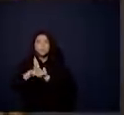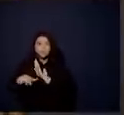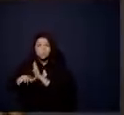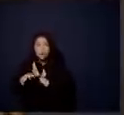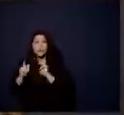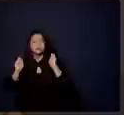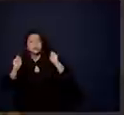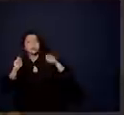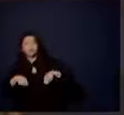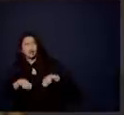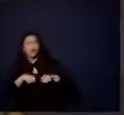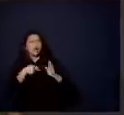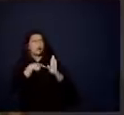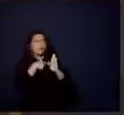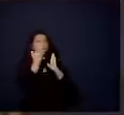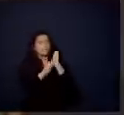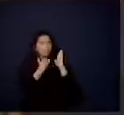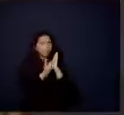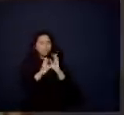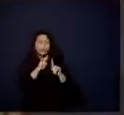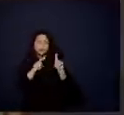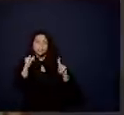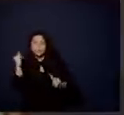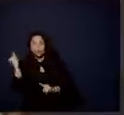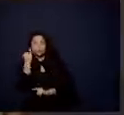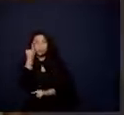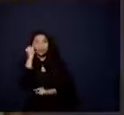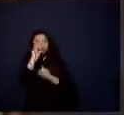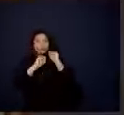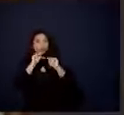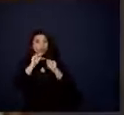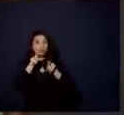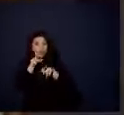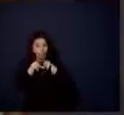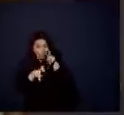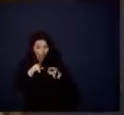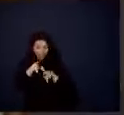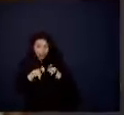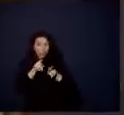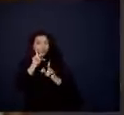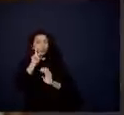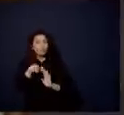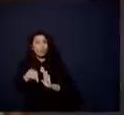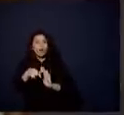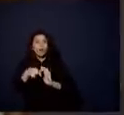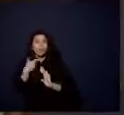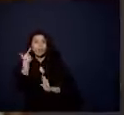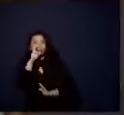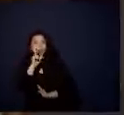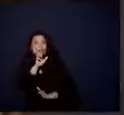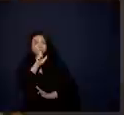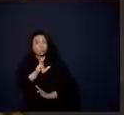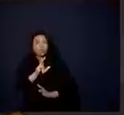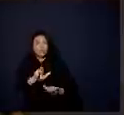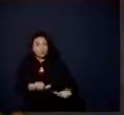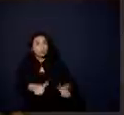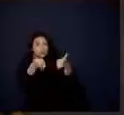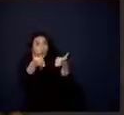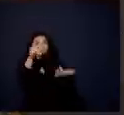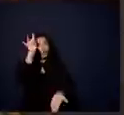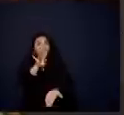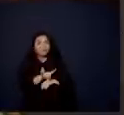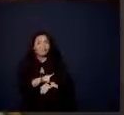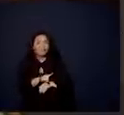para aquela política sendo que o que importa para a população né o resultado da política né a população tem